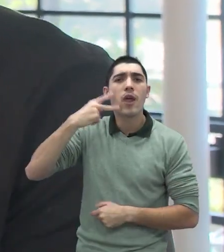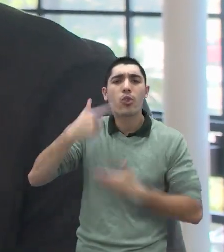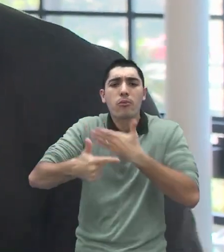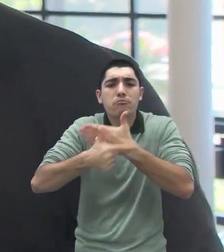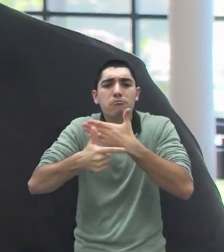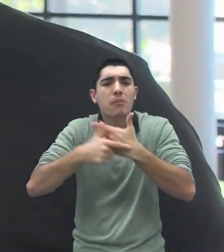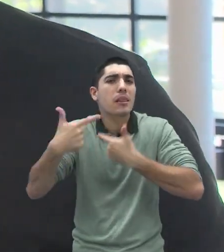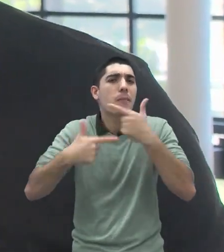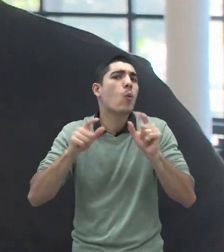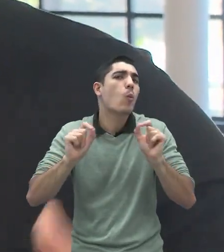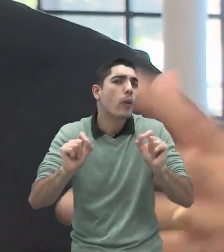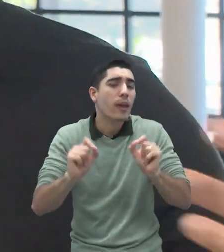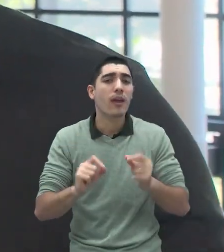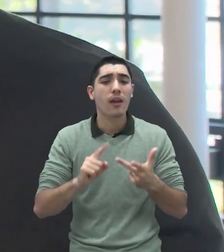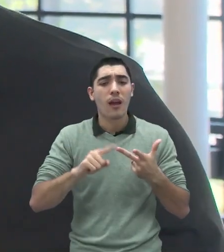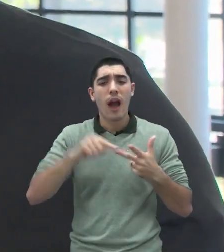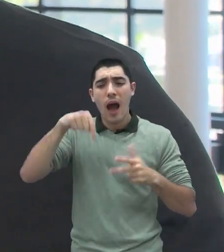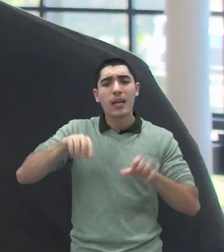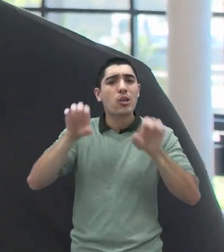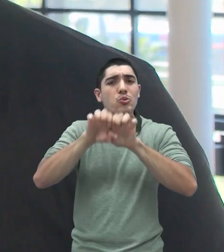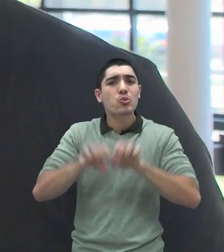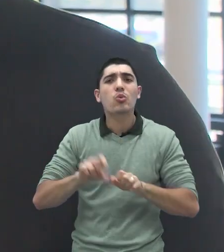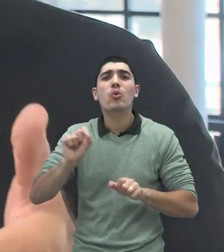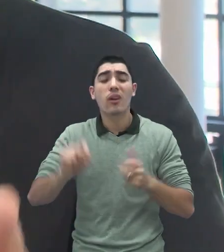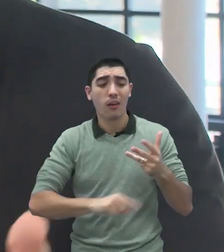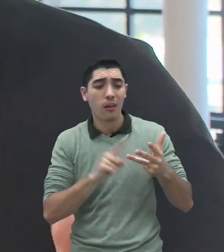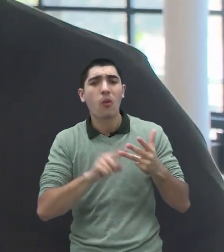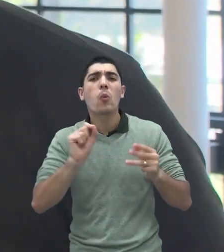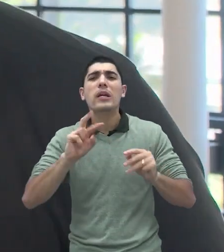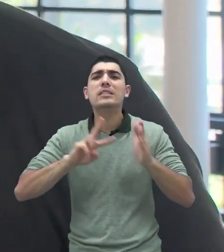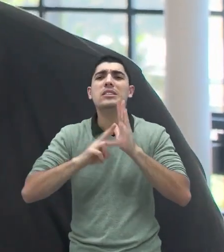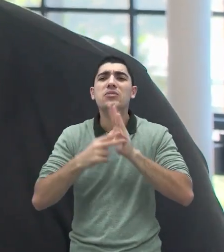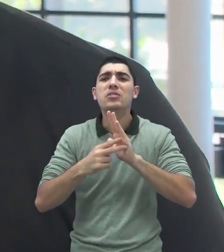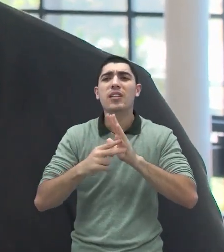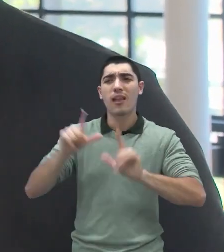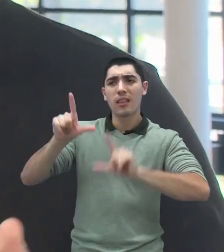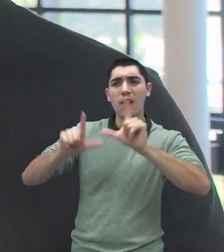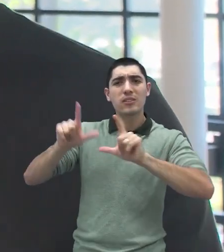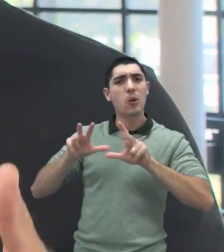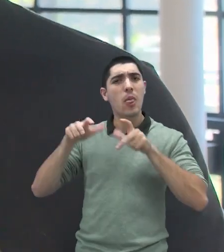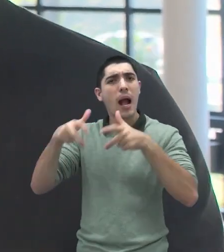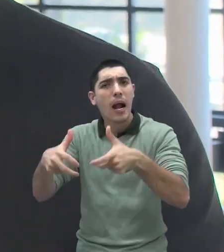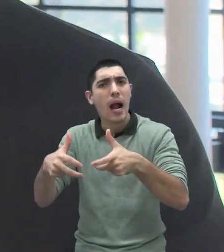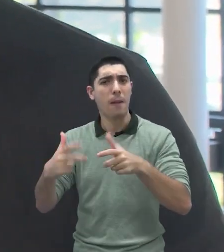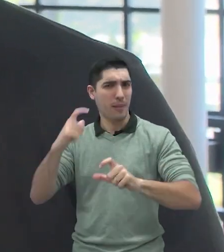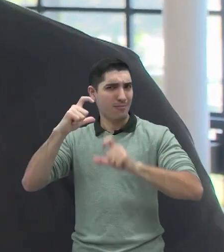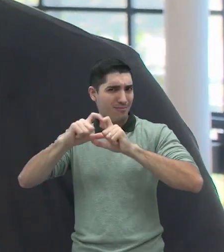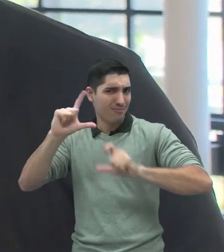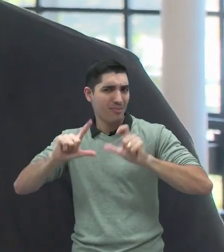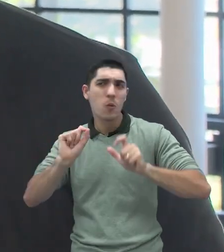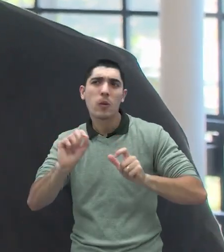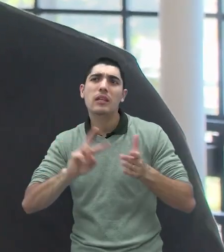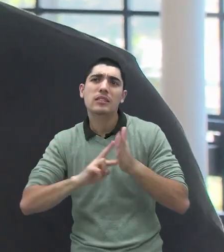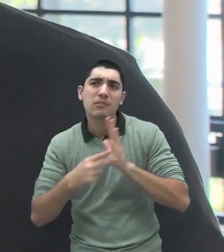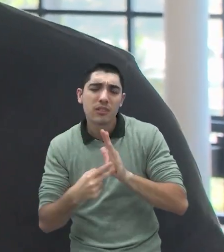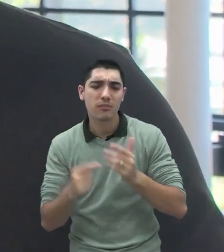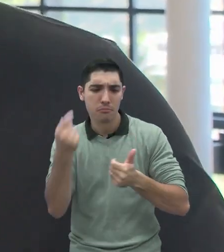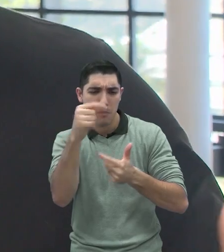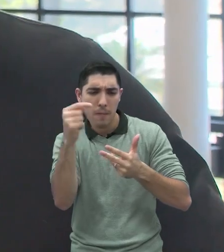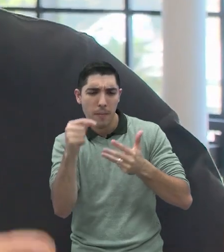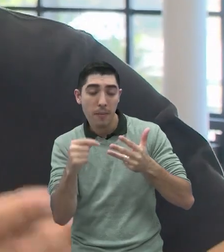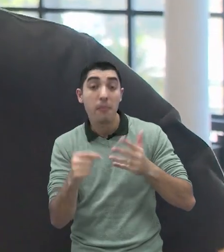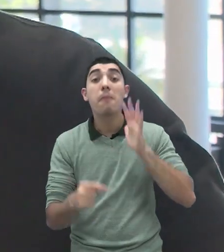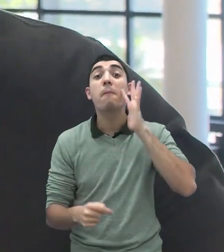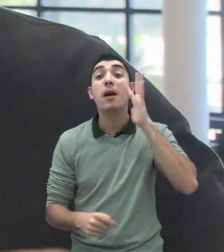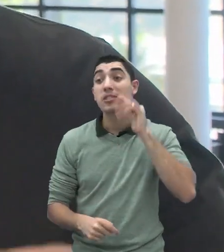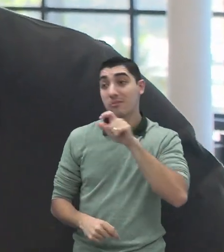função dos vereadores, né, qual que é a estrutura da casa, o que é uma TV Câmara, né, qual a estrutura numa TV Câmara, e também,